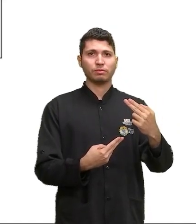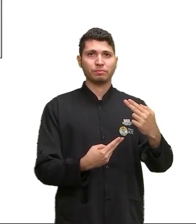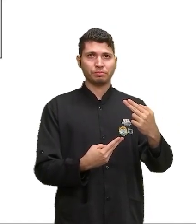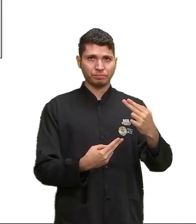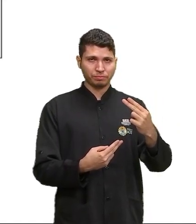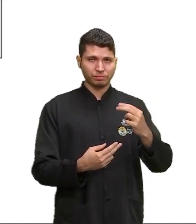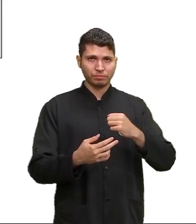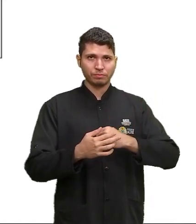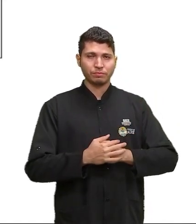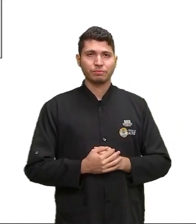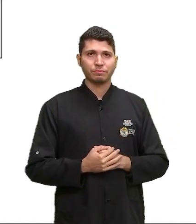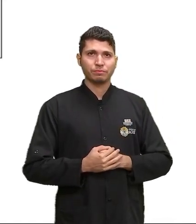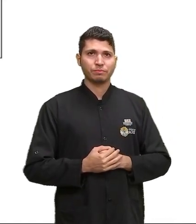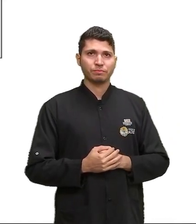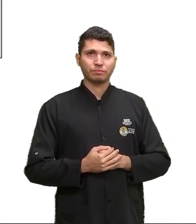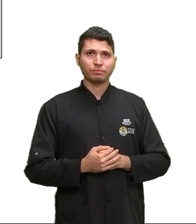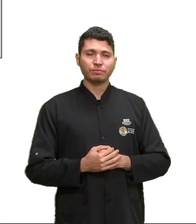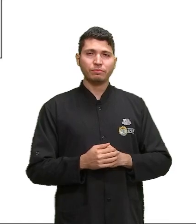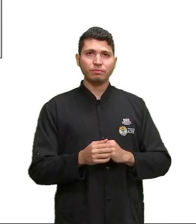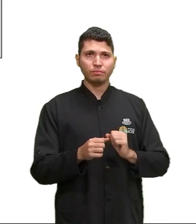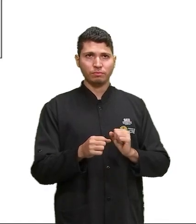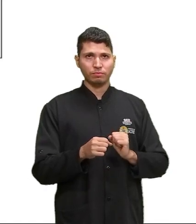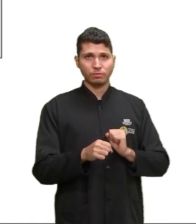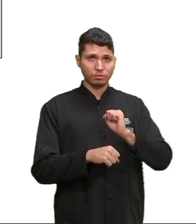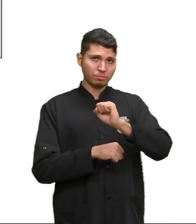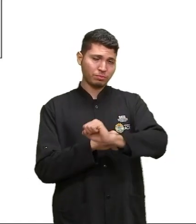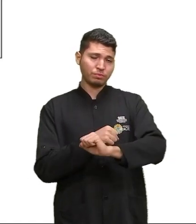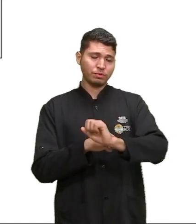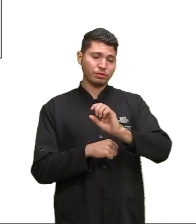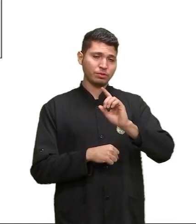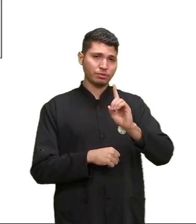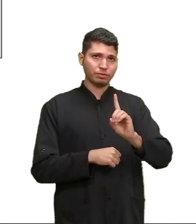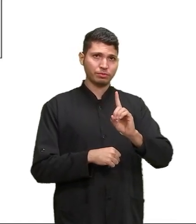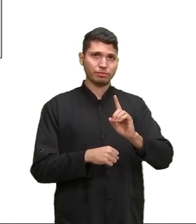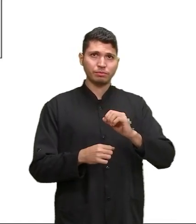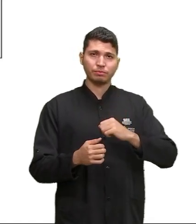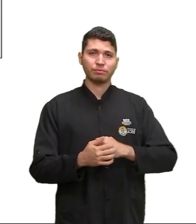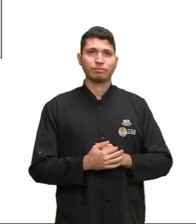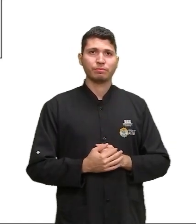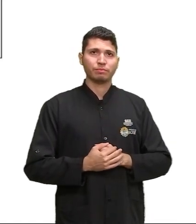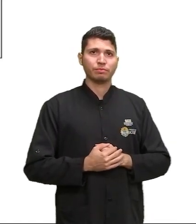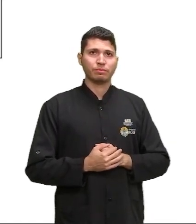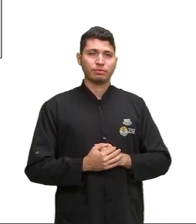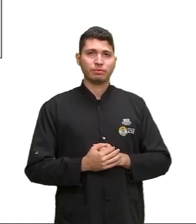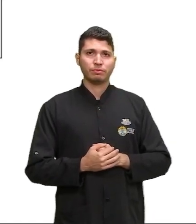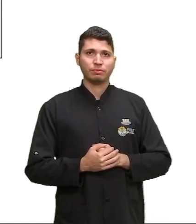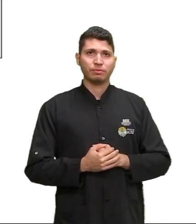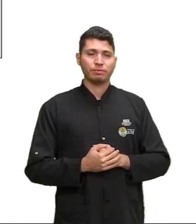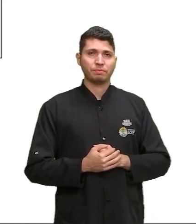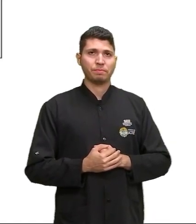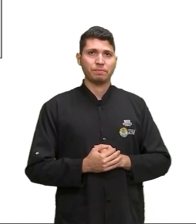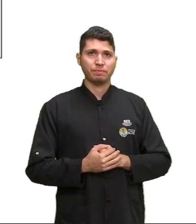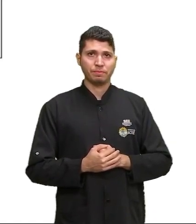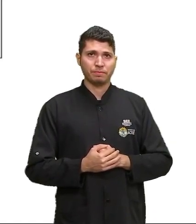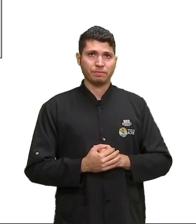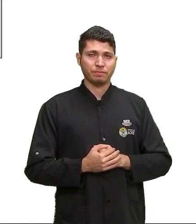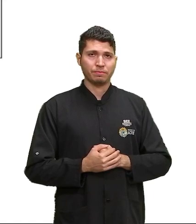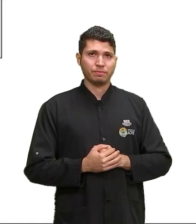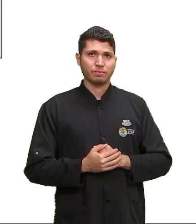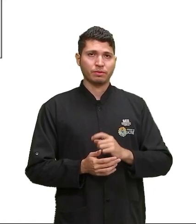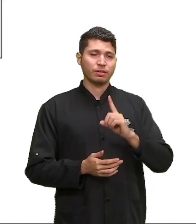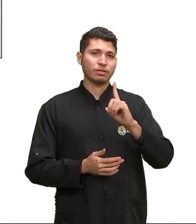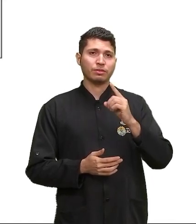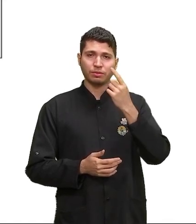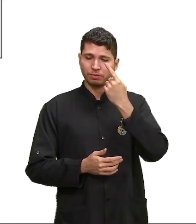Vamos pular para a alternativa D, tá? Depois a gente analisa essa C, porque essa C está bonitinha. Alternativa D. O que está acontecendo aí?